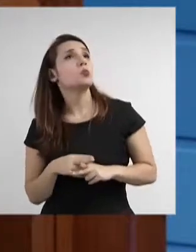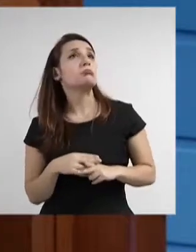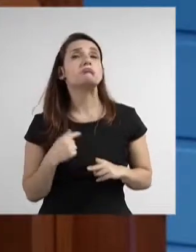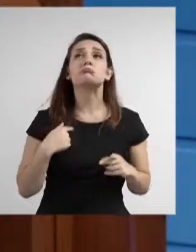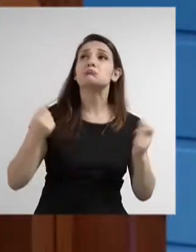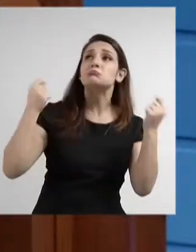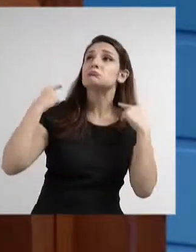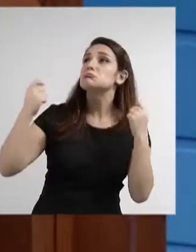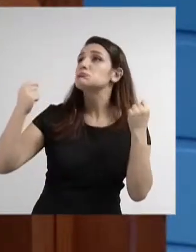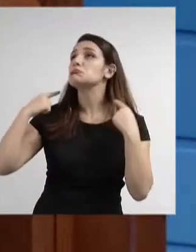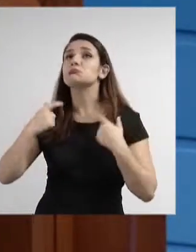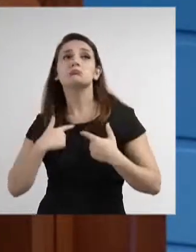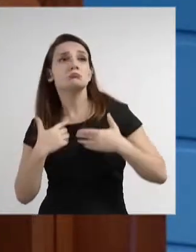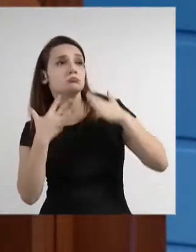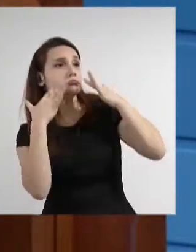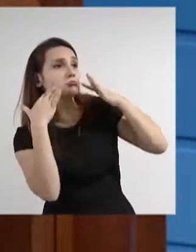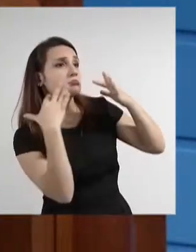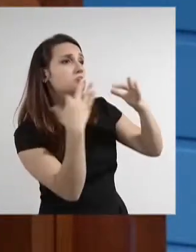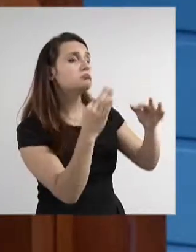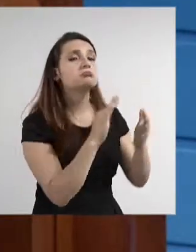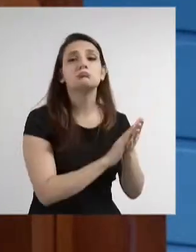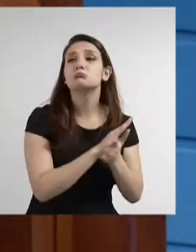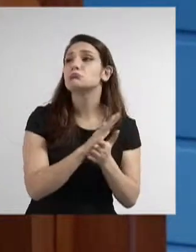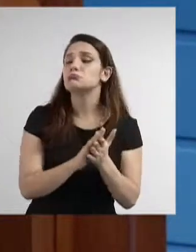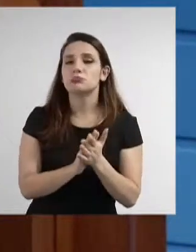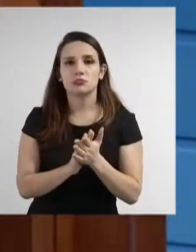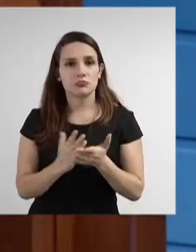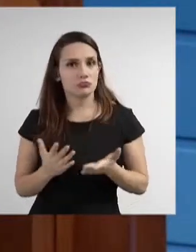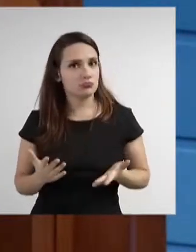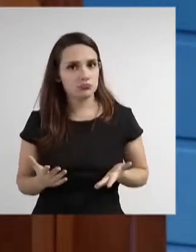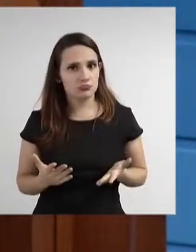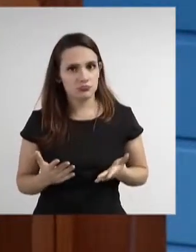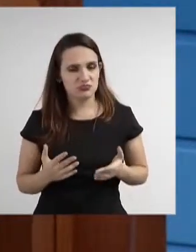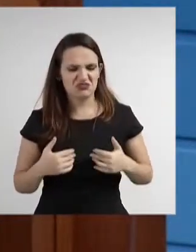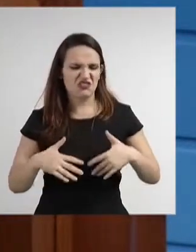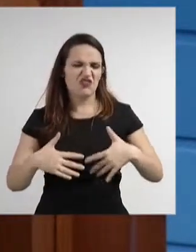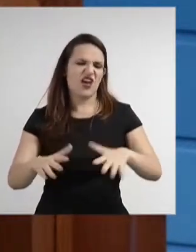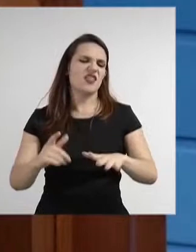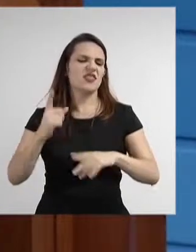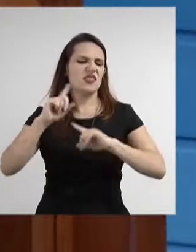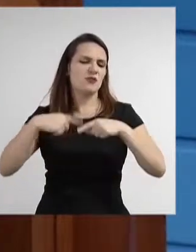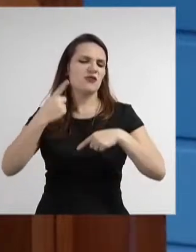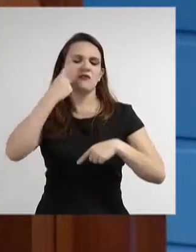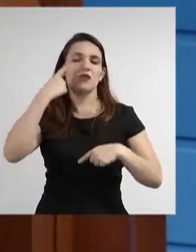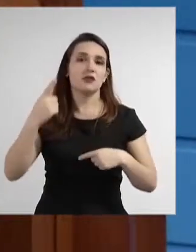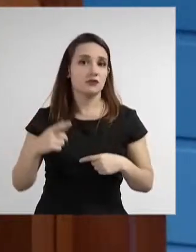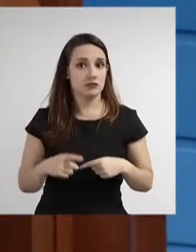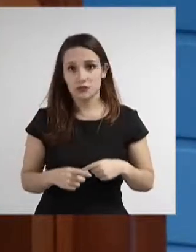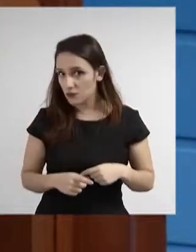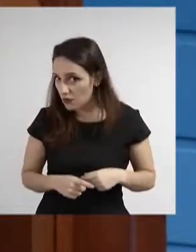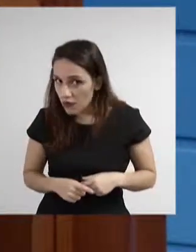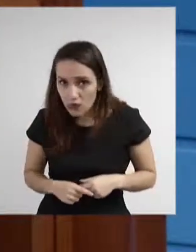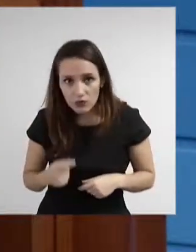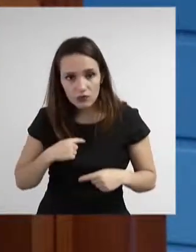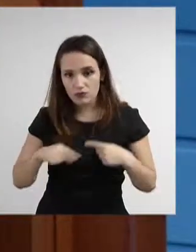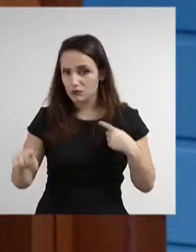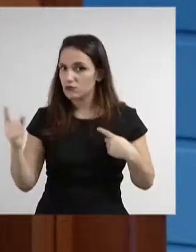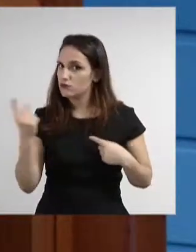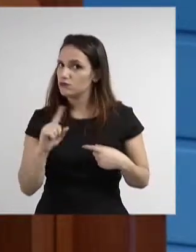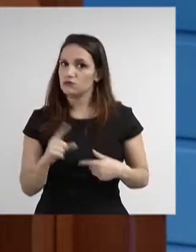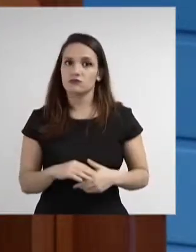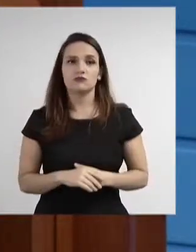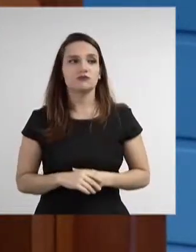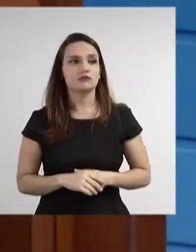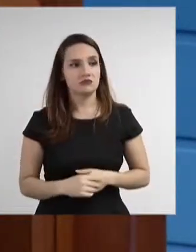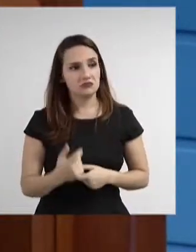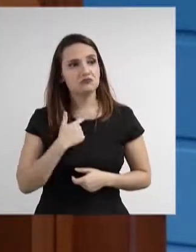não ouviu ou que não está vendo e deixar do jeito que está para ver como que fica. Eu não concordo. Eu acho que